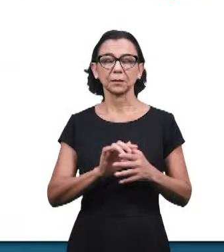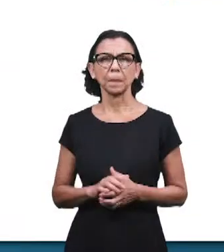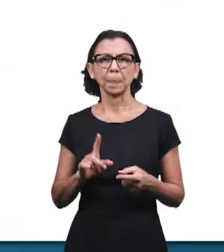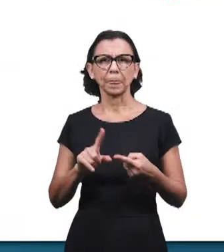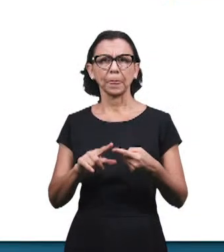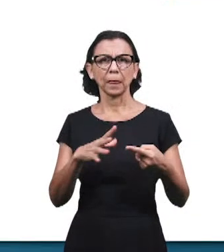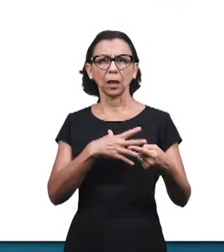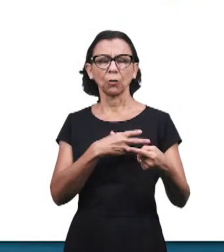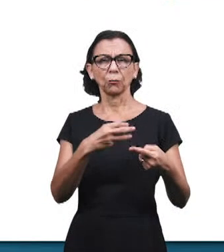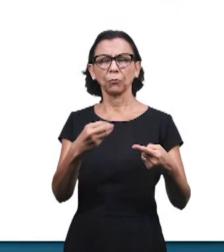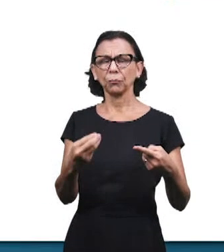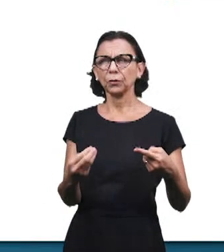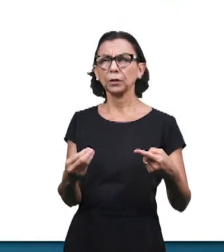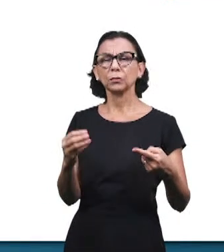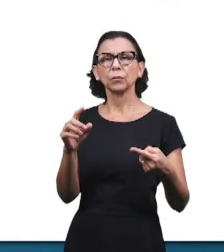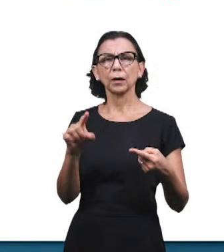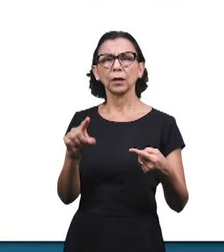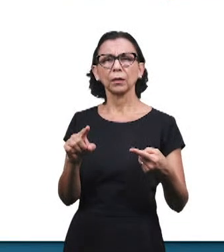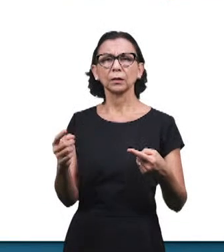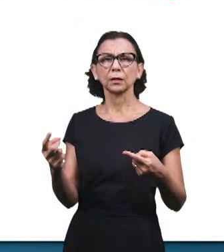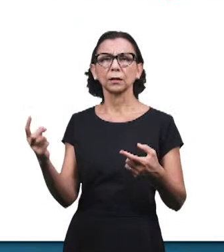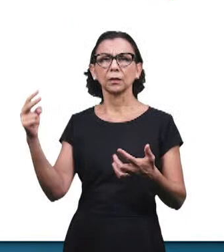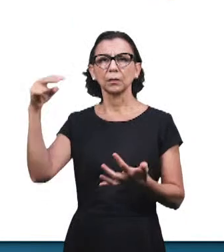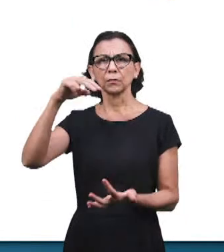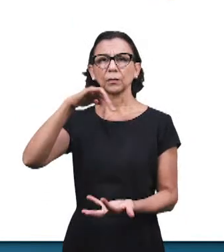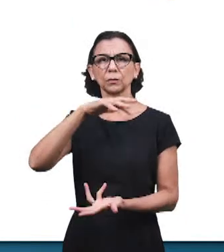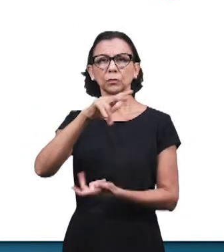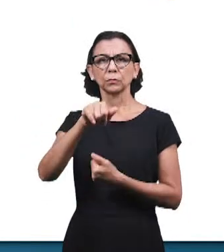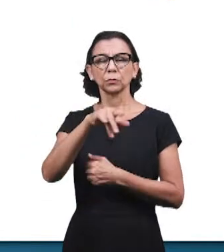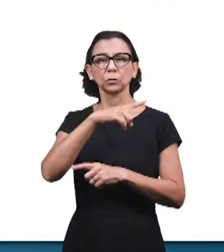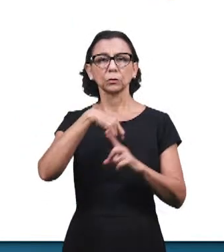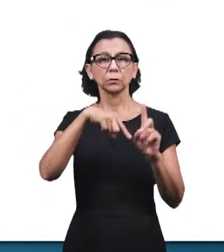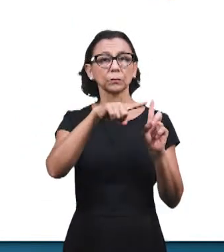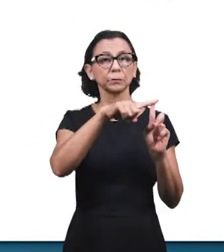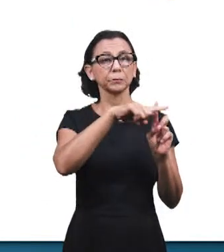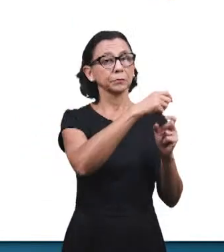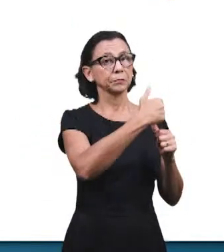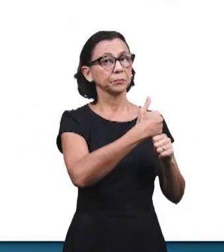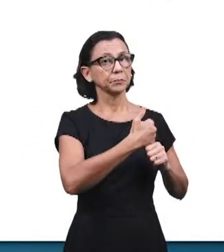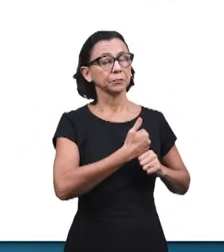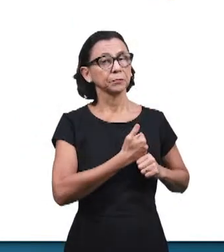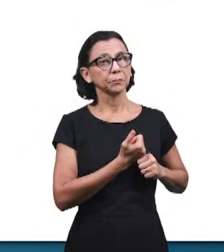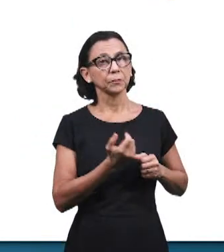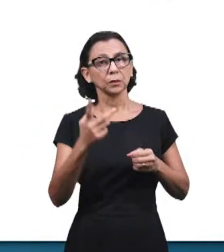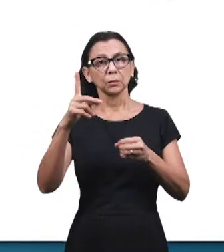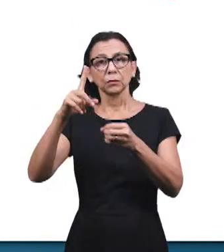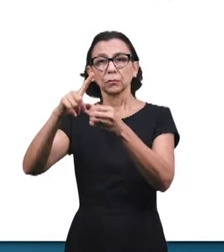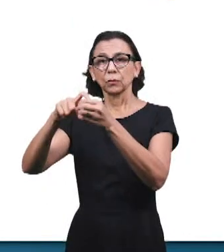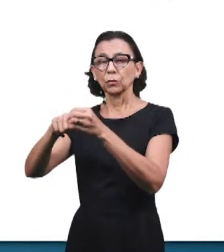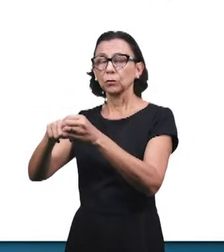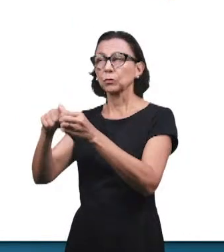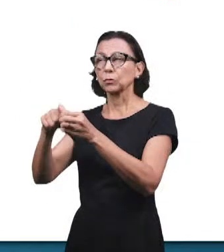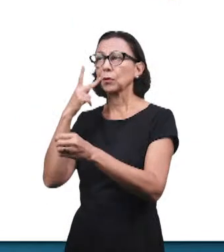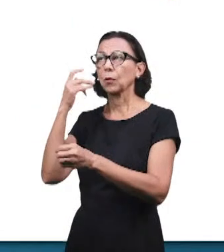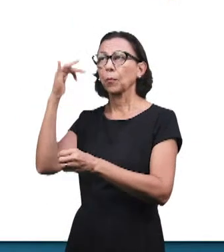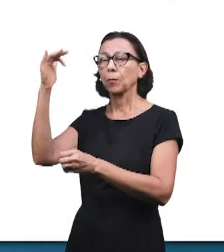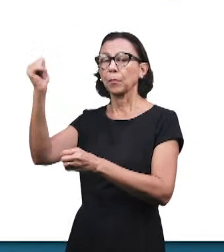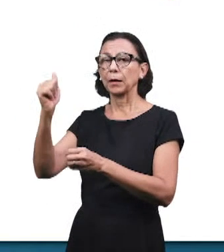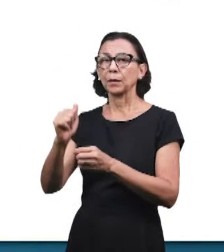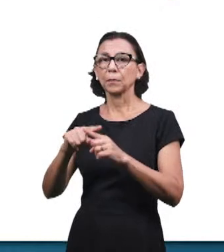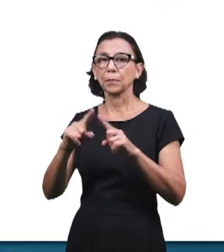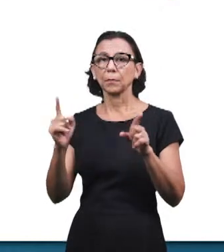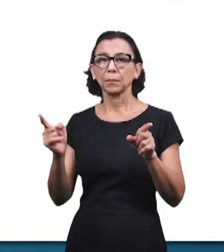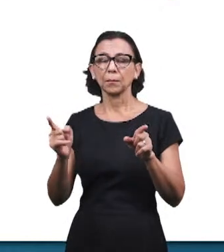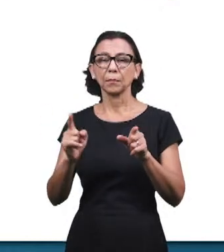Filho é aquele que veio ao mundo, morreu em nosso lugar e voltou ao Pai, mas deixou